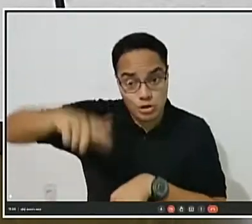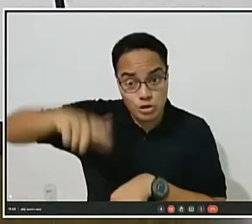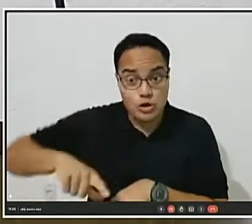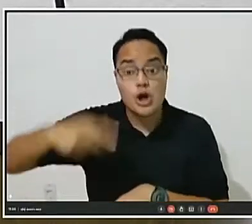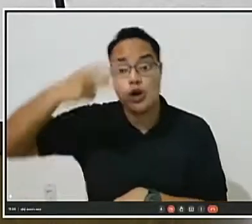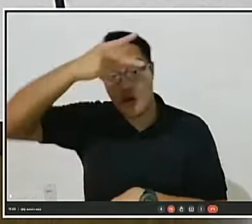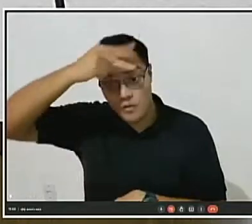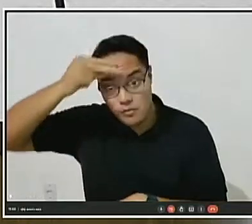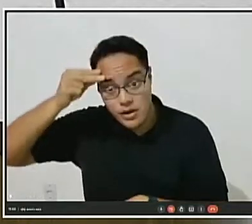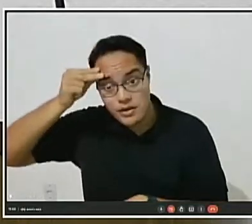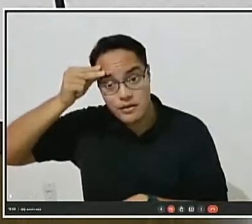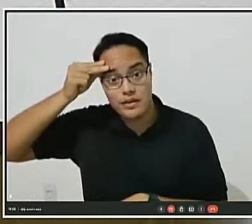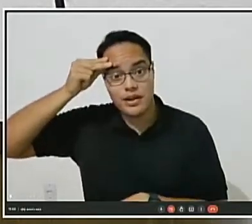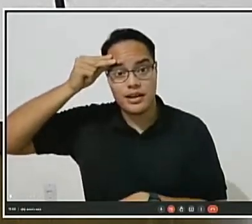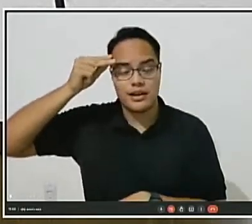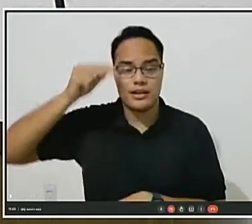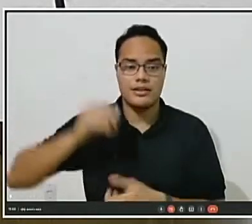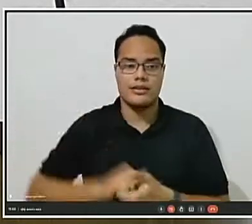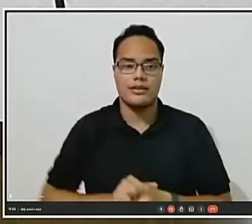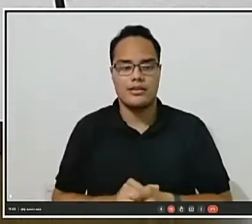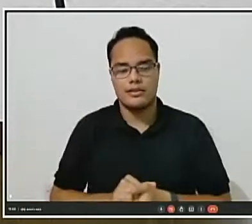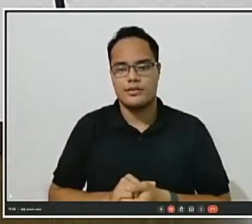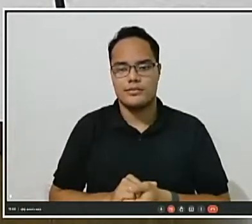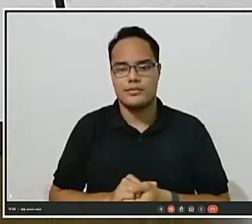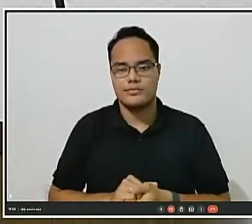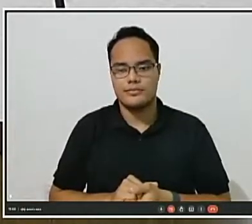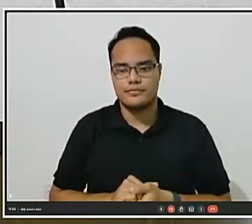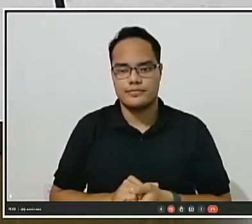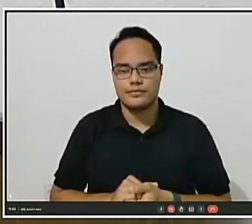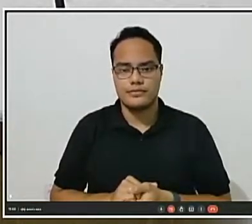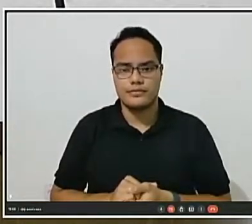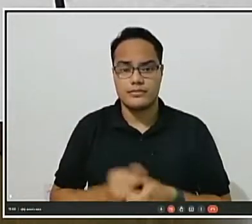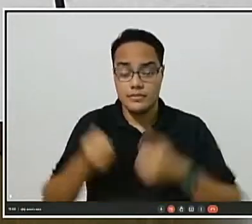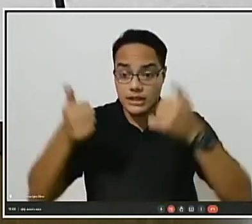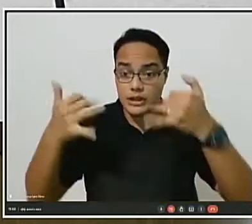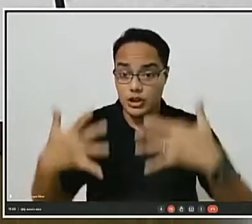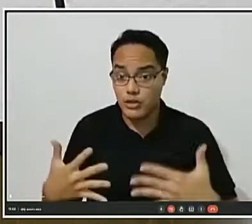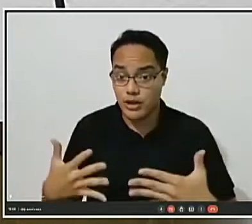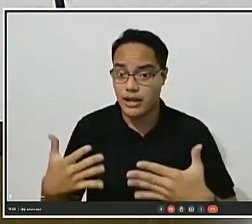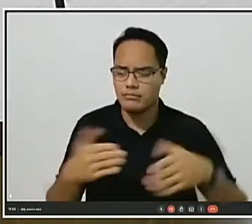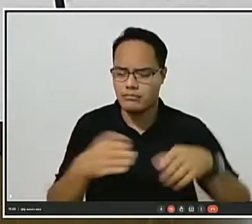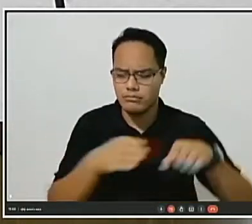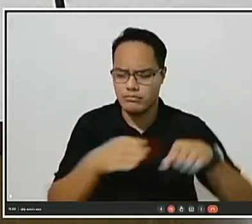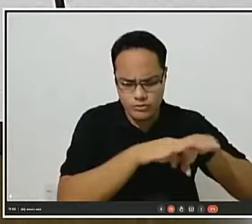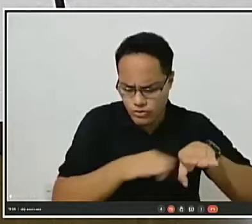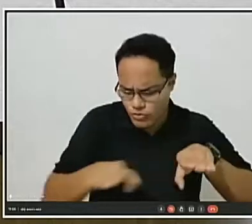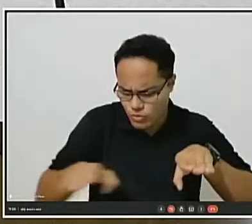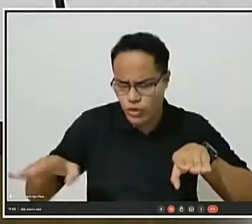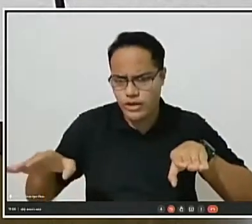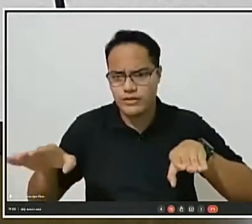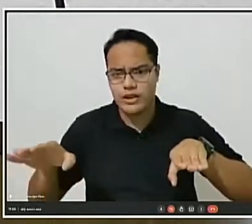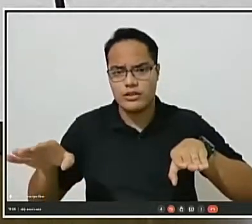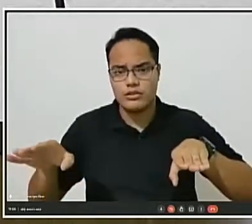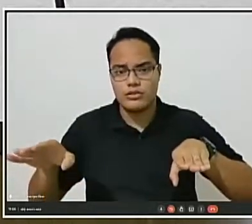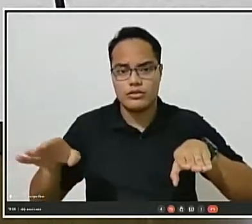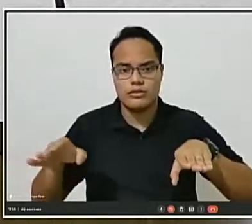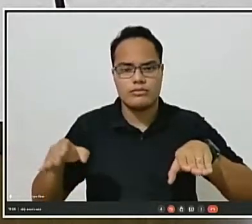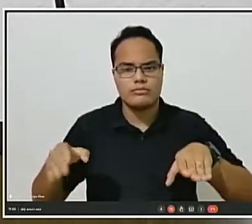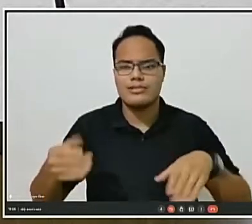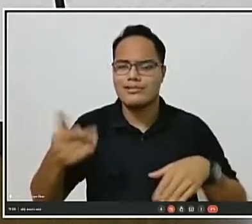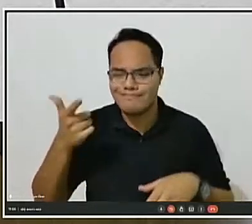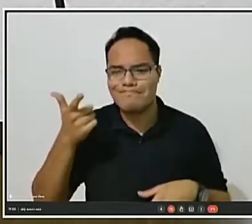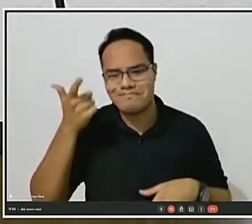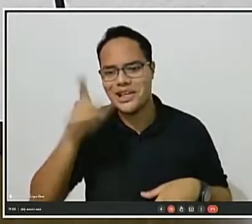Bachirabas, onde me repassou que esse asfalto do Rio Vermelho seria feito